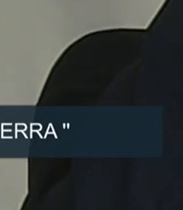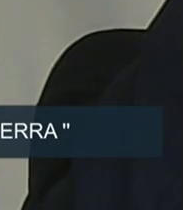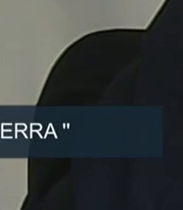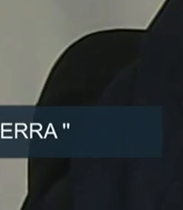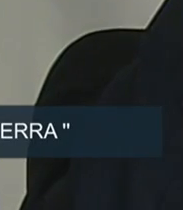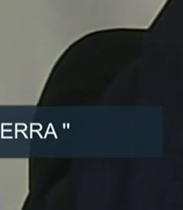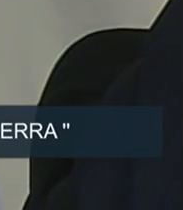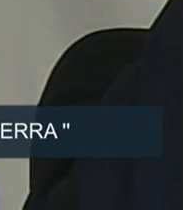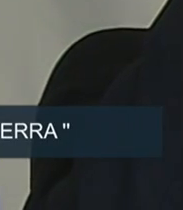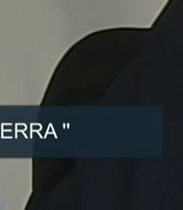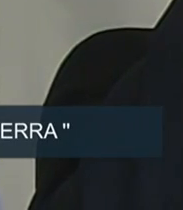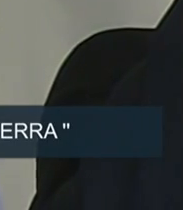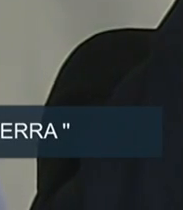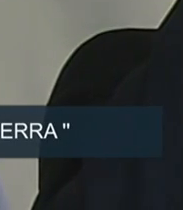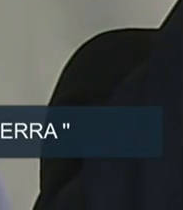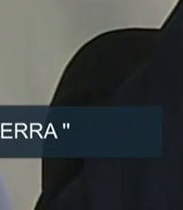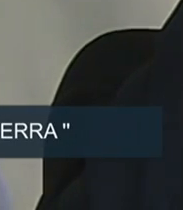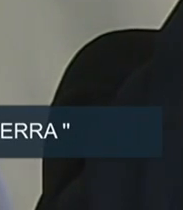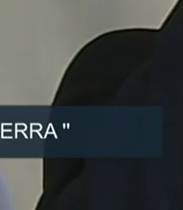ser capaz